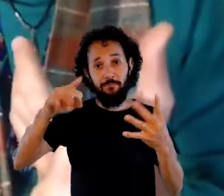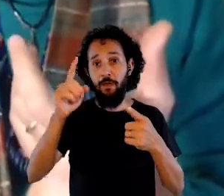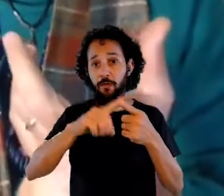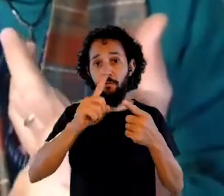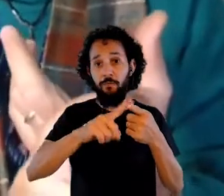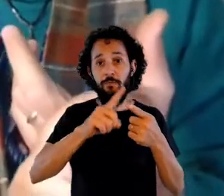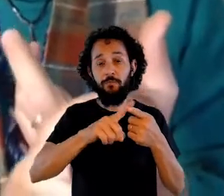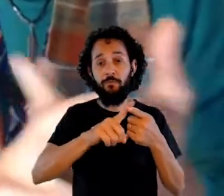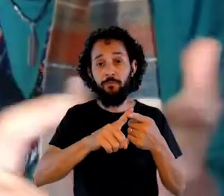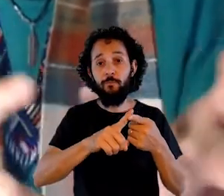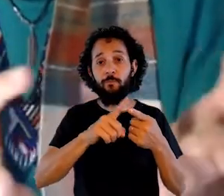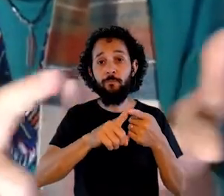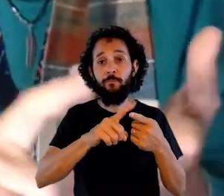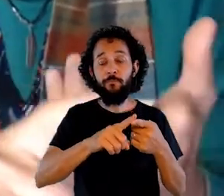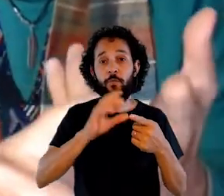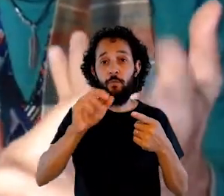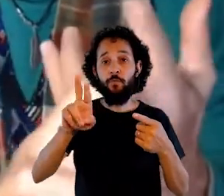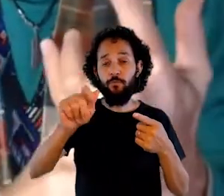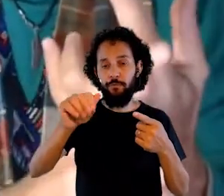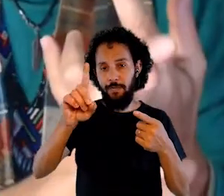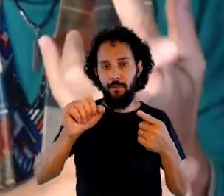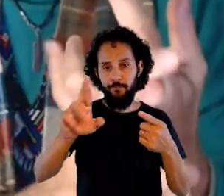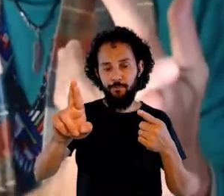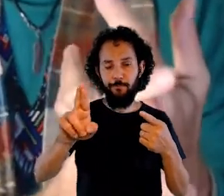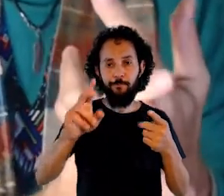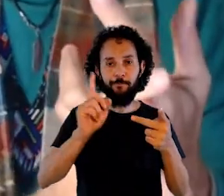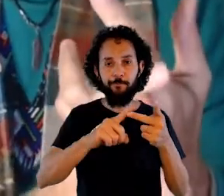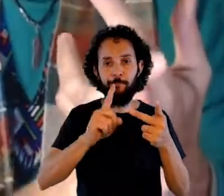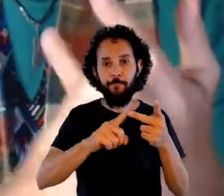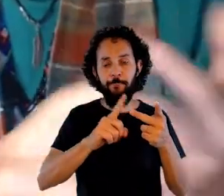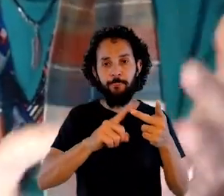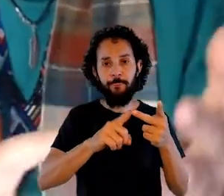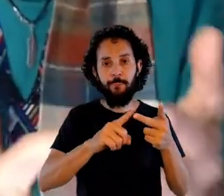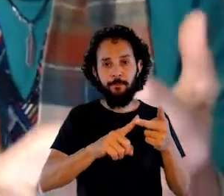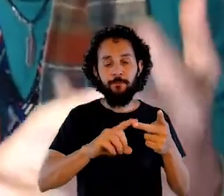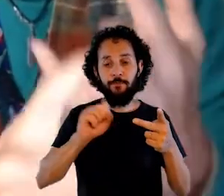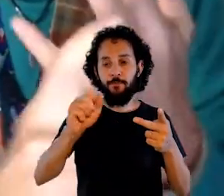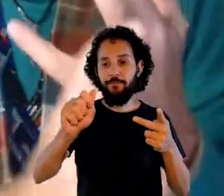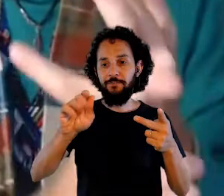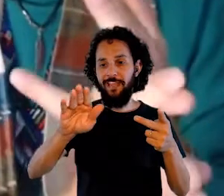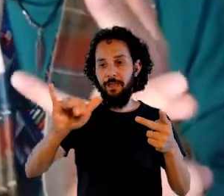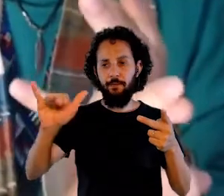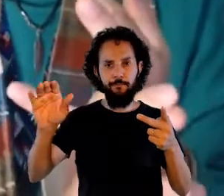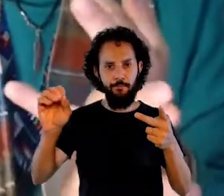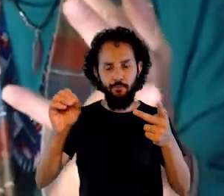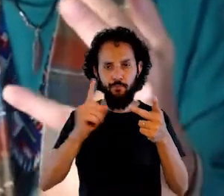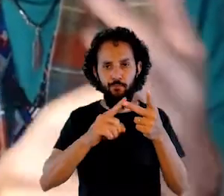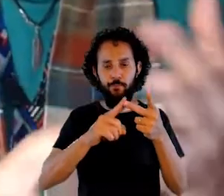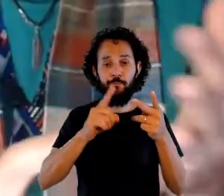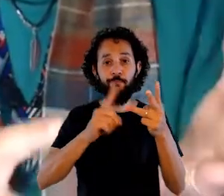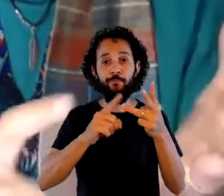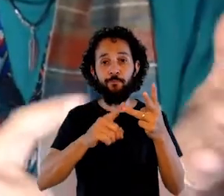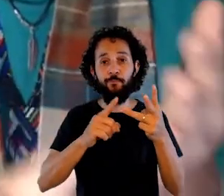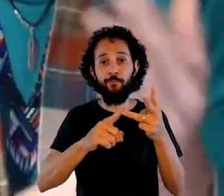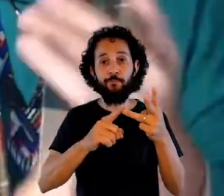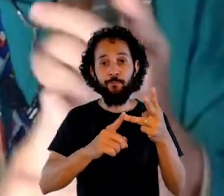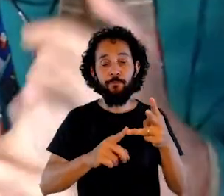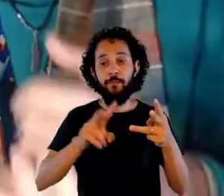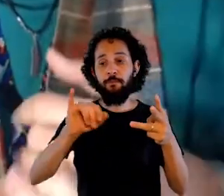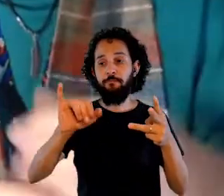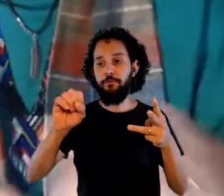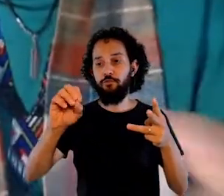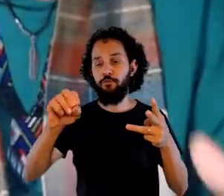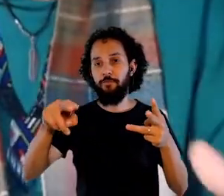curador, o arquétipo do sábio, o arquétipo do visionário e o arquétipo